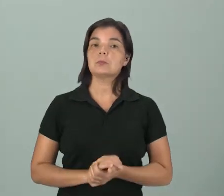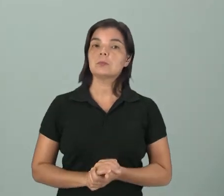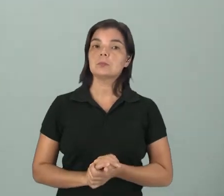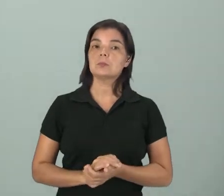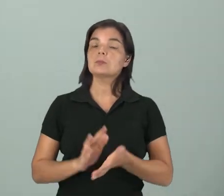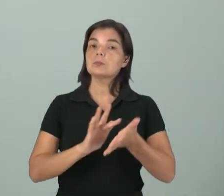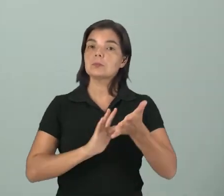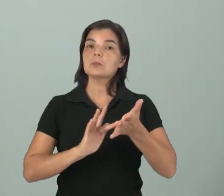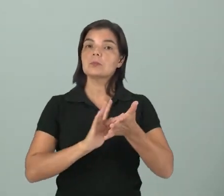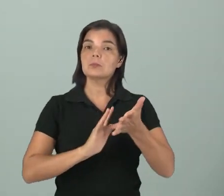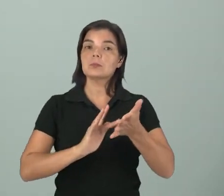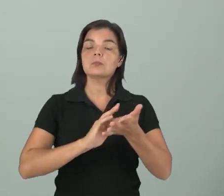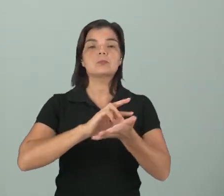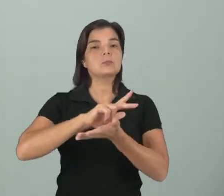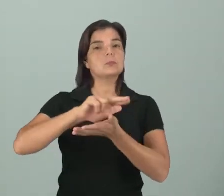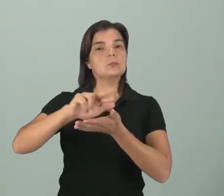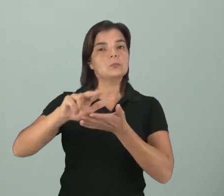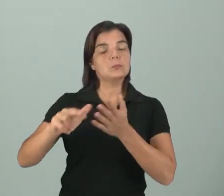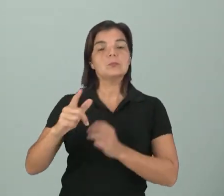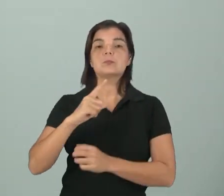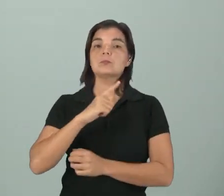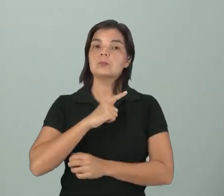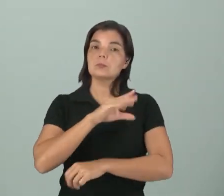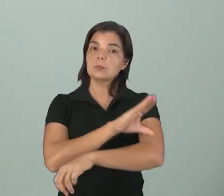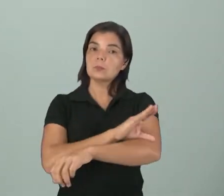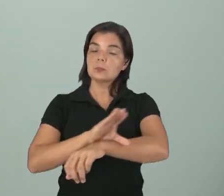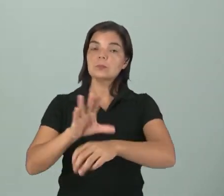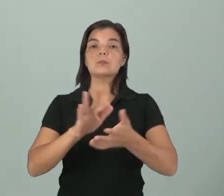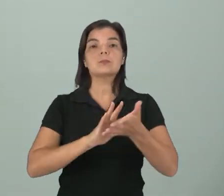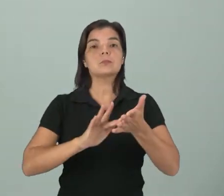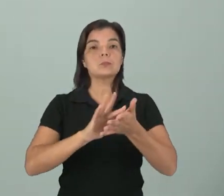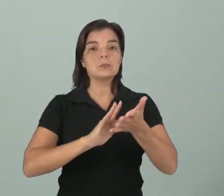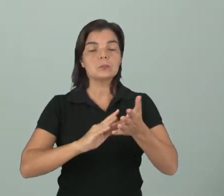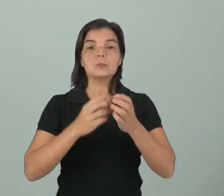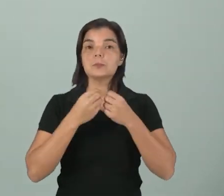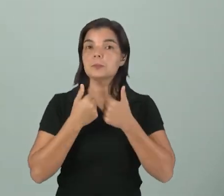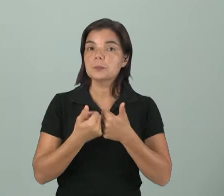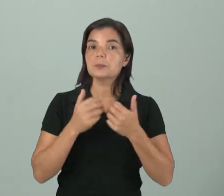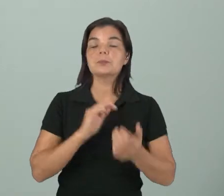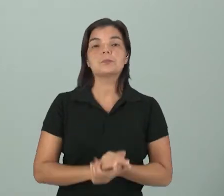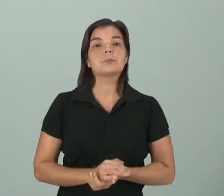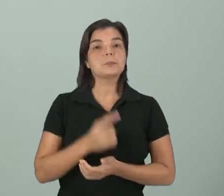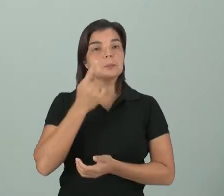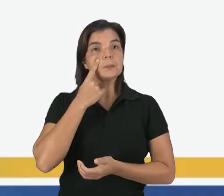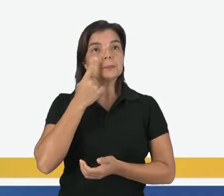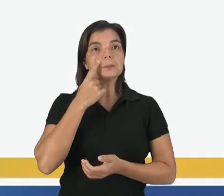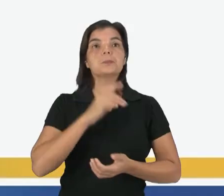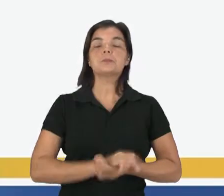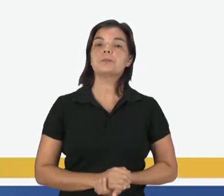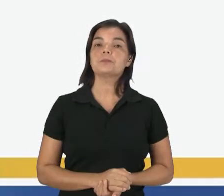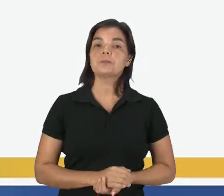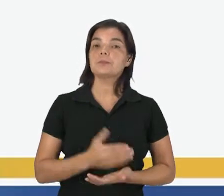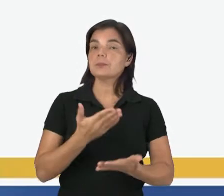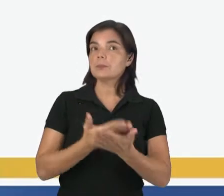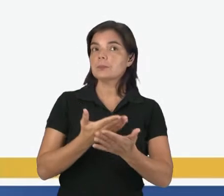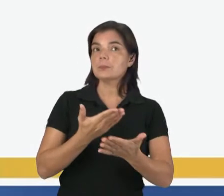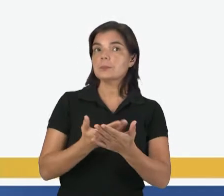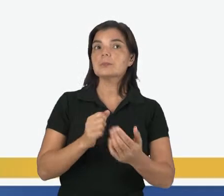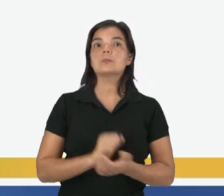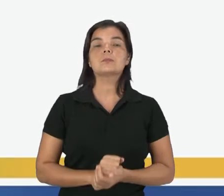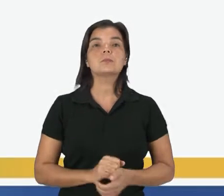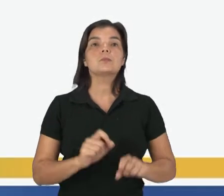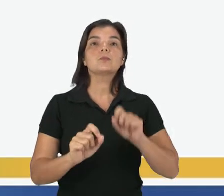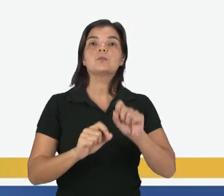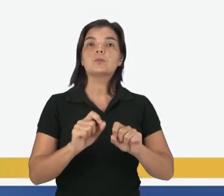nas redes sociais diversas que temos aí na cultura digital, tá bom? Então vamos iniciar. Nesta